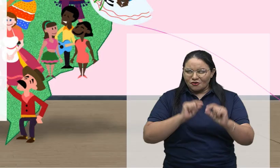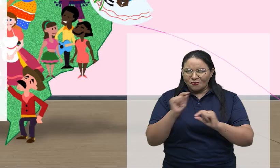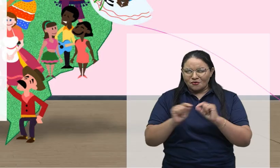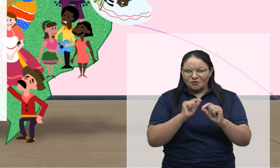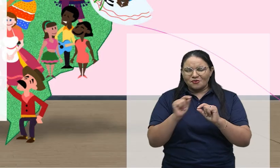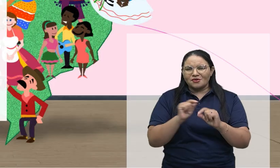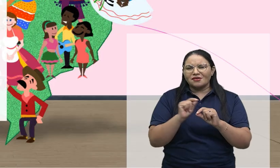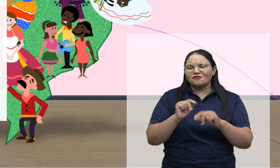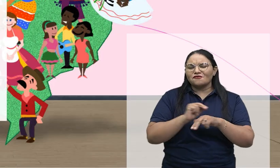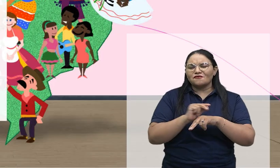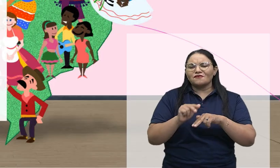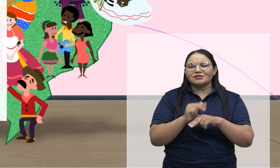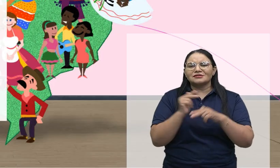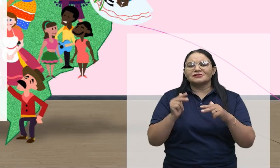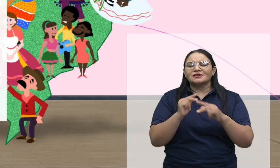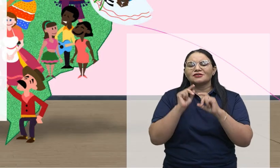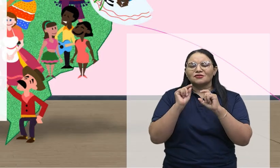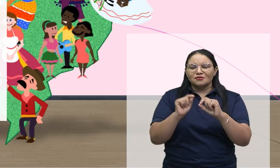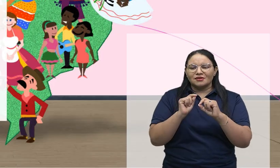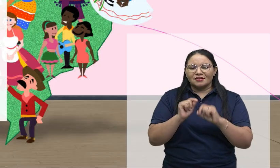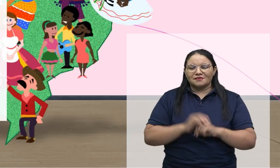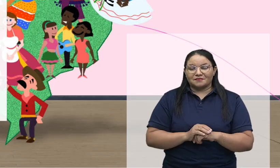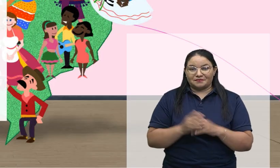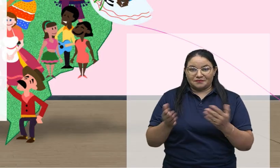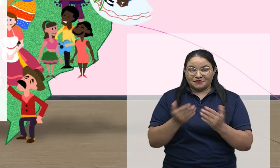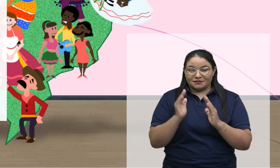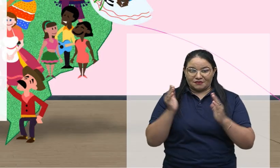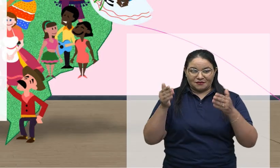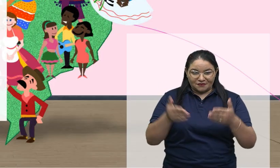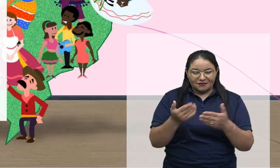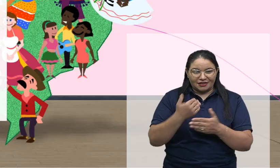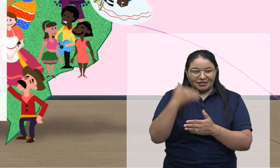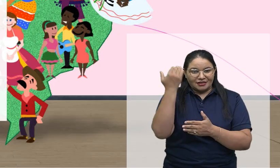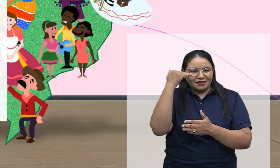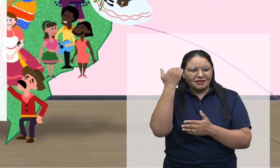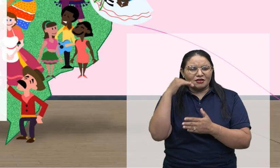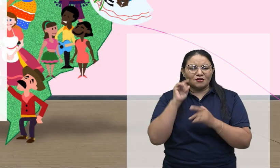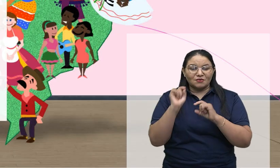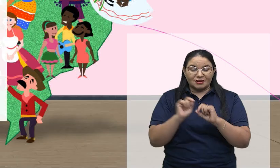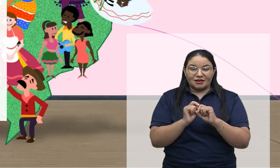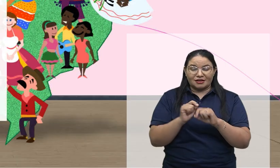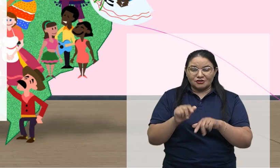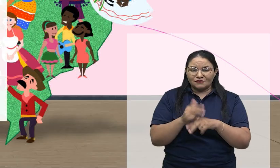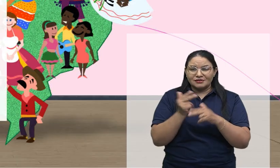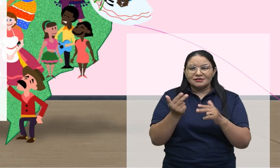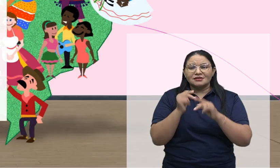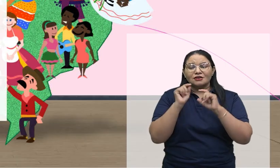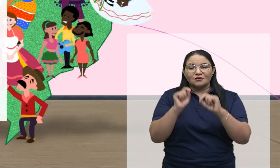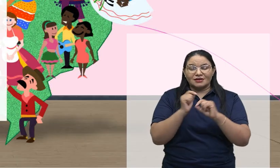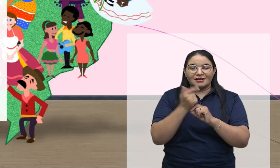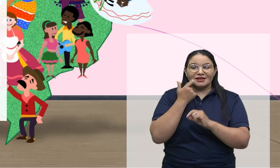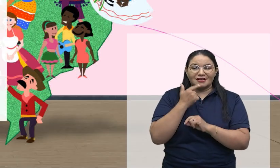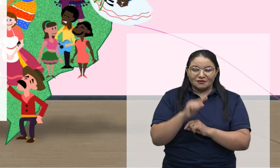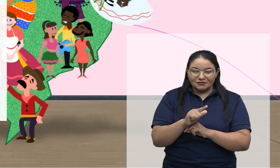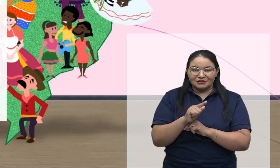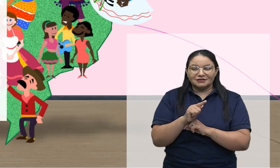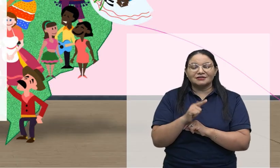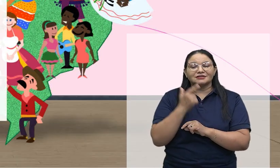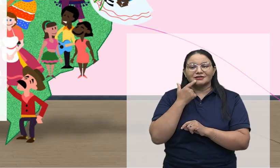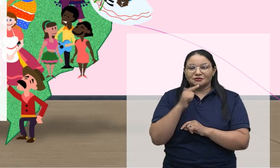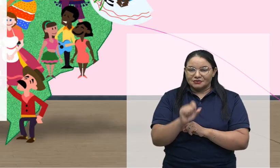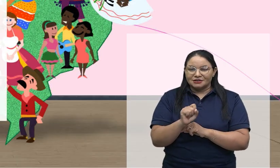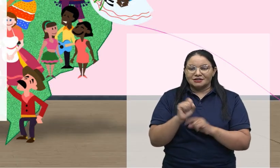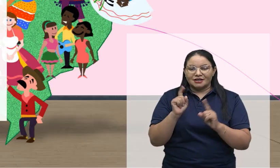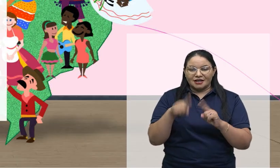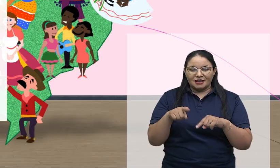diversidade? Bom, aqui a gente vai focar em entender a diversidade linguística, no sentido voltado para